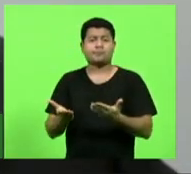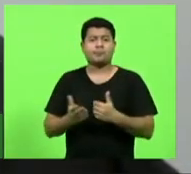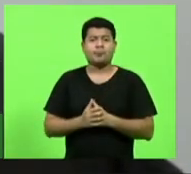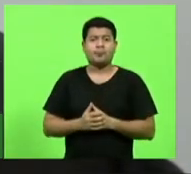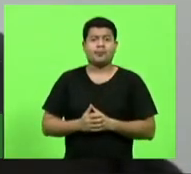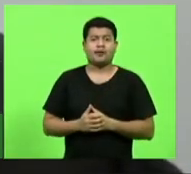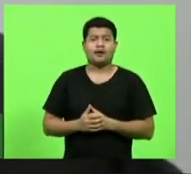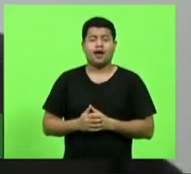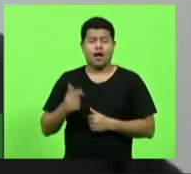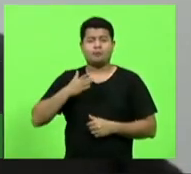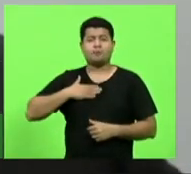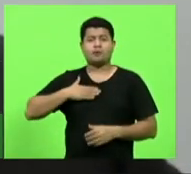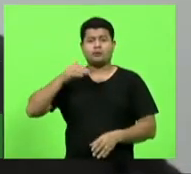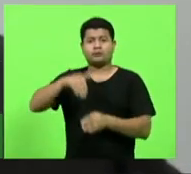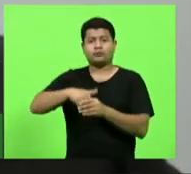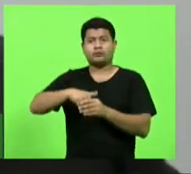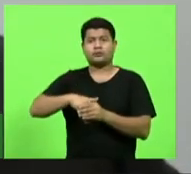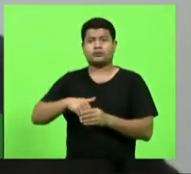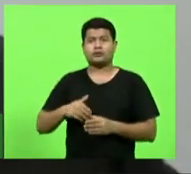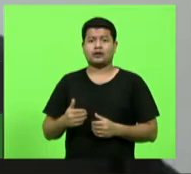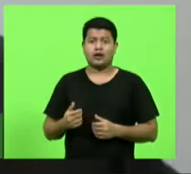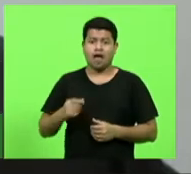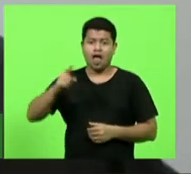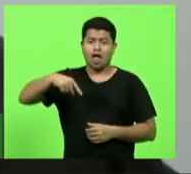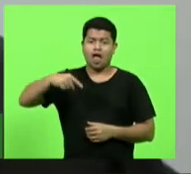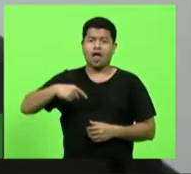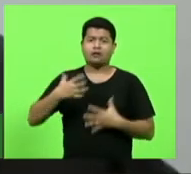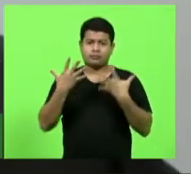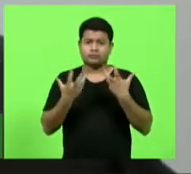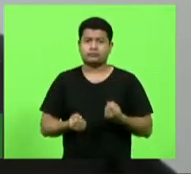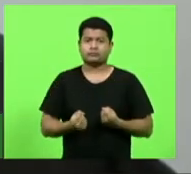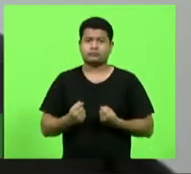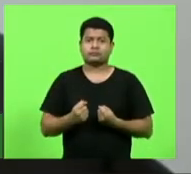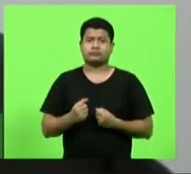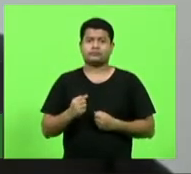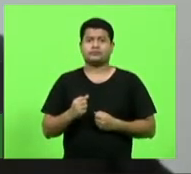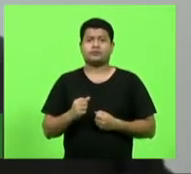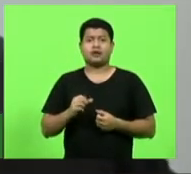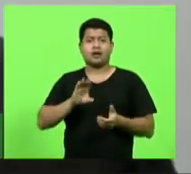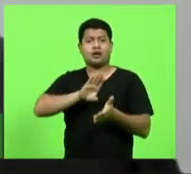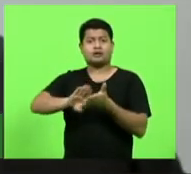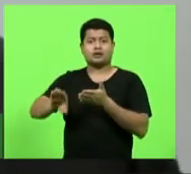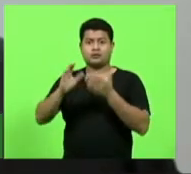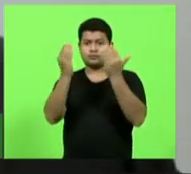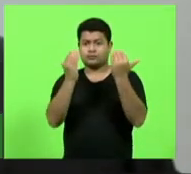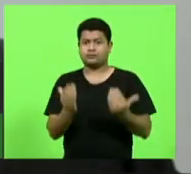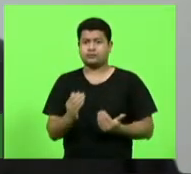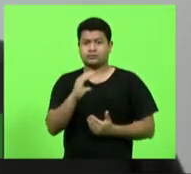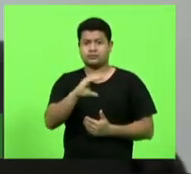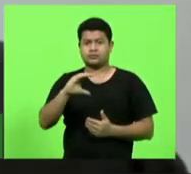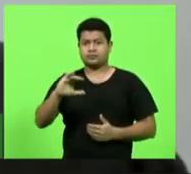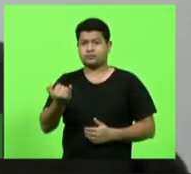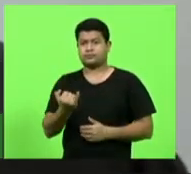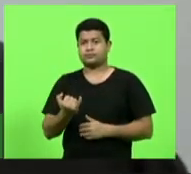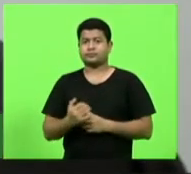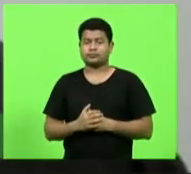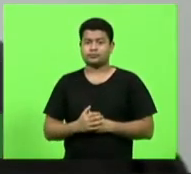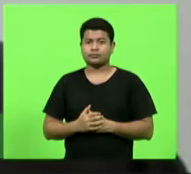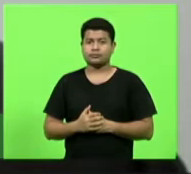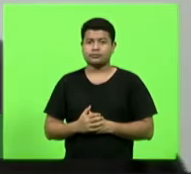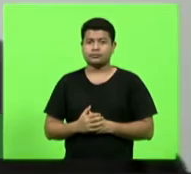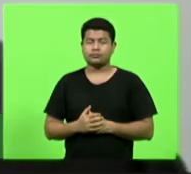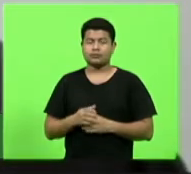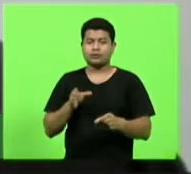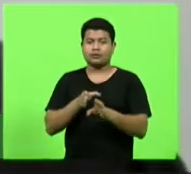sim, um, né? Então, pela derrubada do parecer da CCJ. Obrigado. Para encaminhamento de voto,